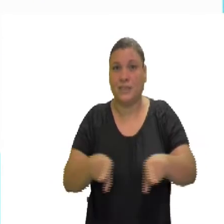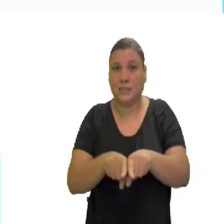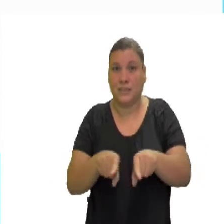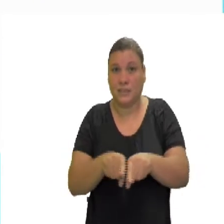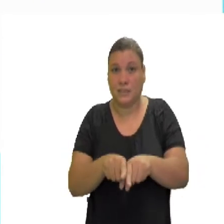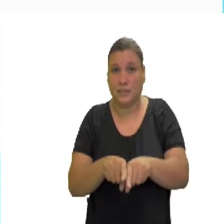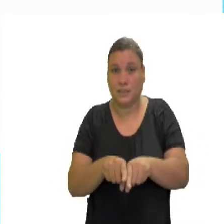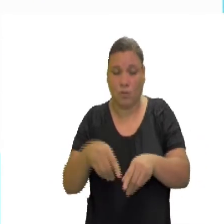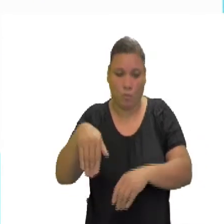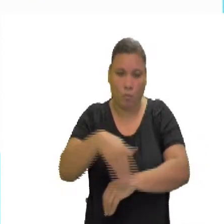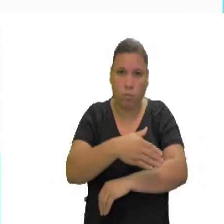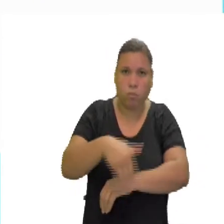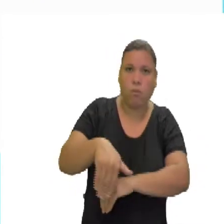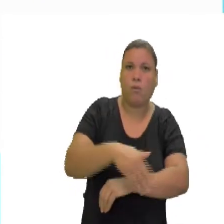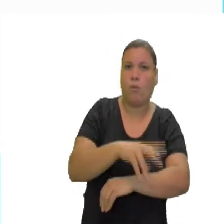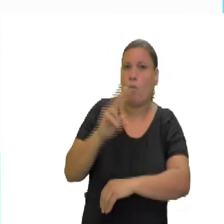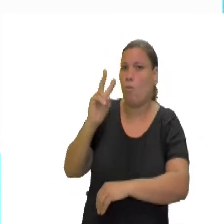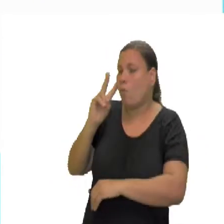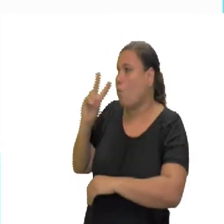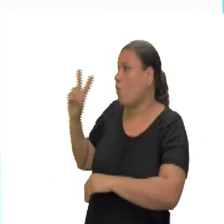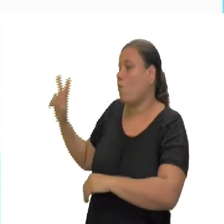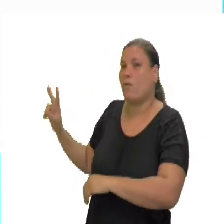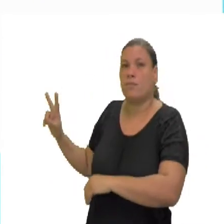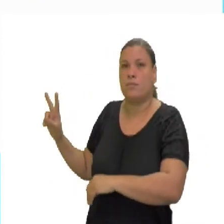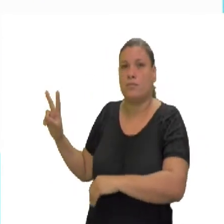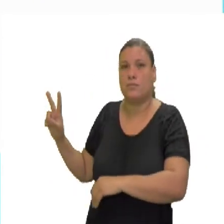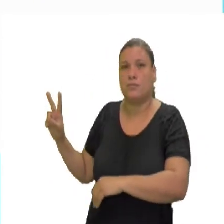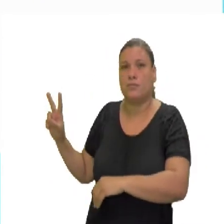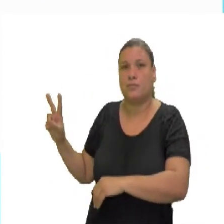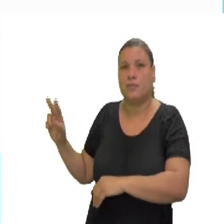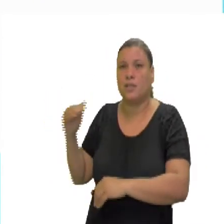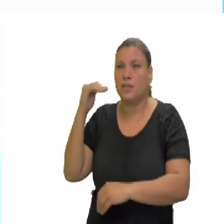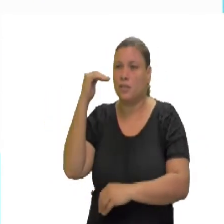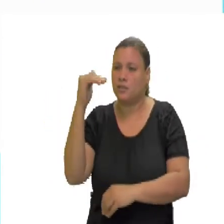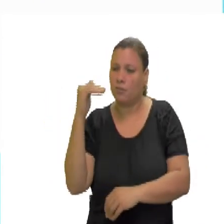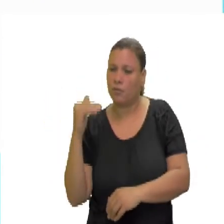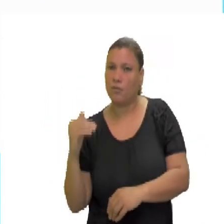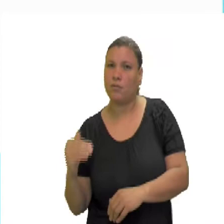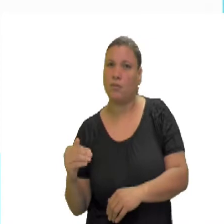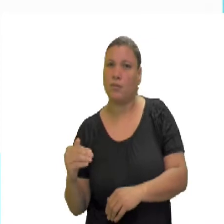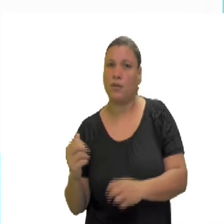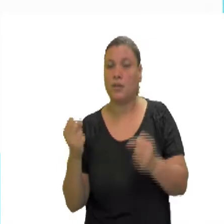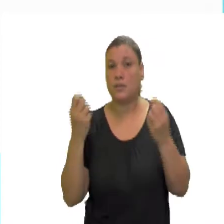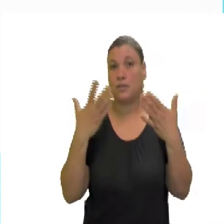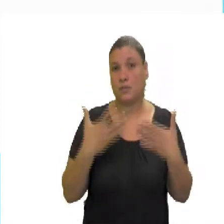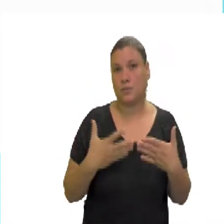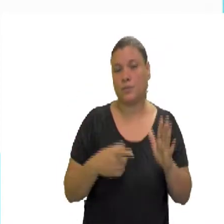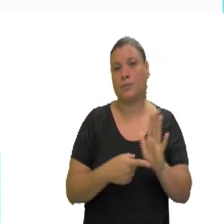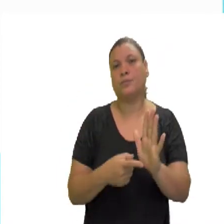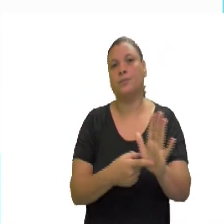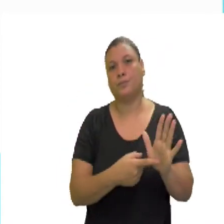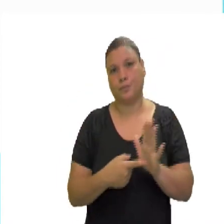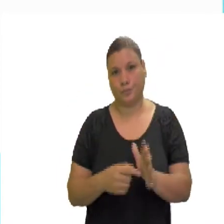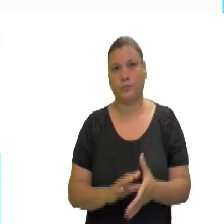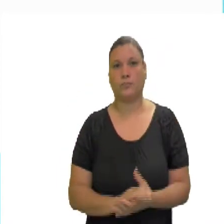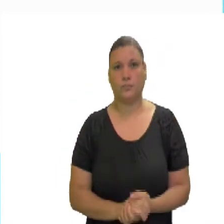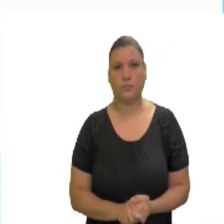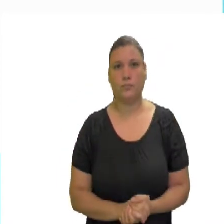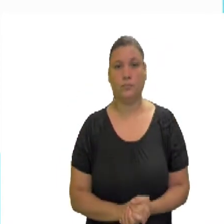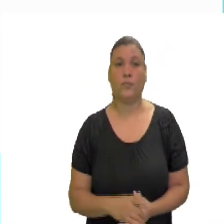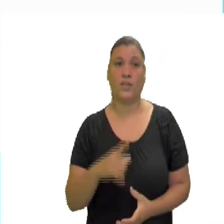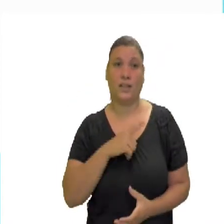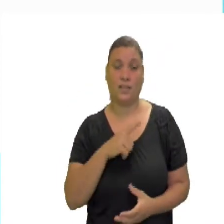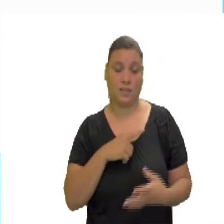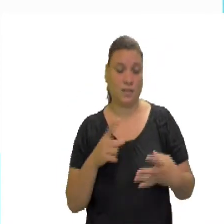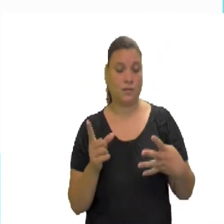Ainda hoje, eles preservam esse patrimônio cultural. Por isso que as estradas não foram todas asfaltadas. E aí a gente tem o